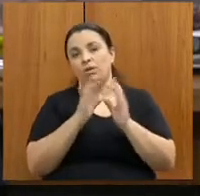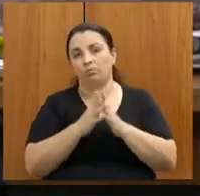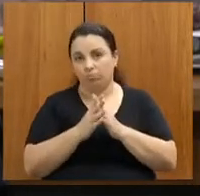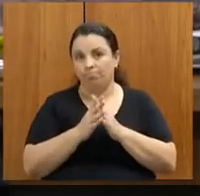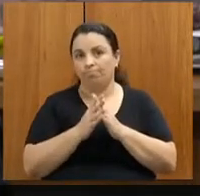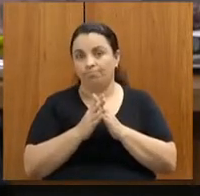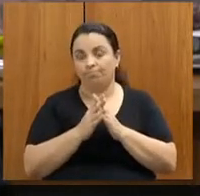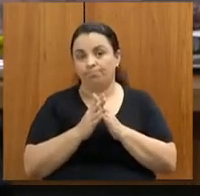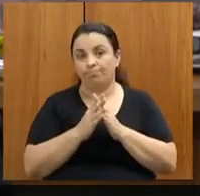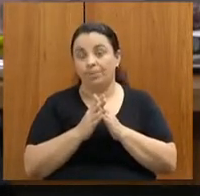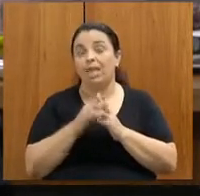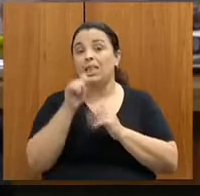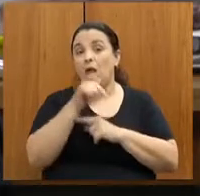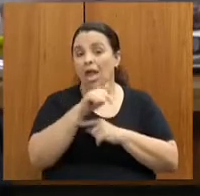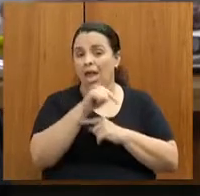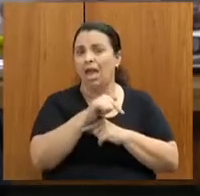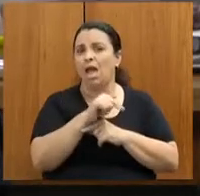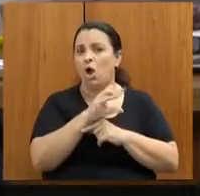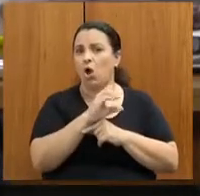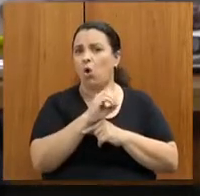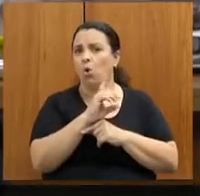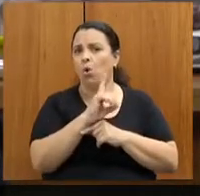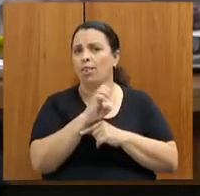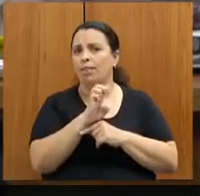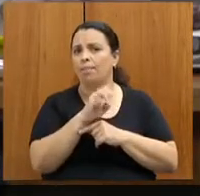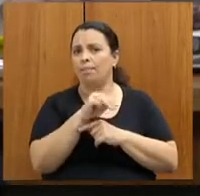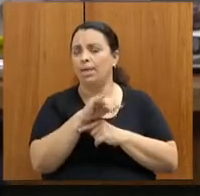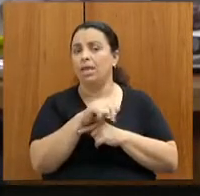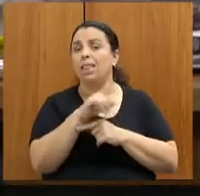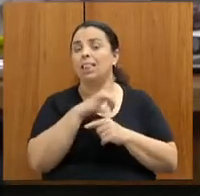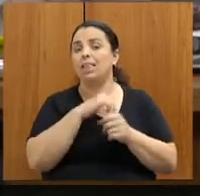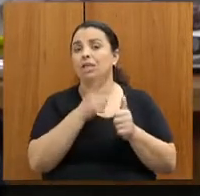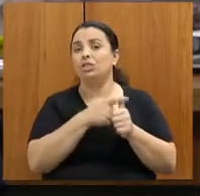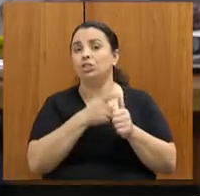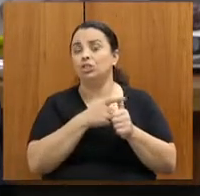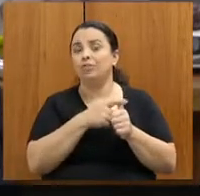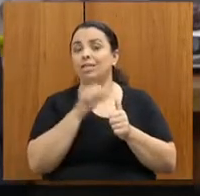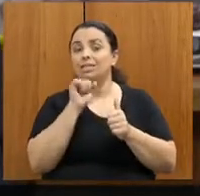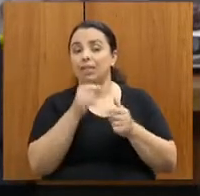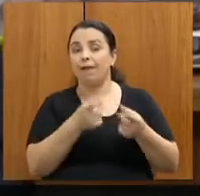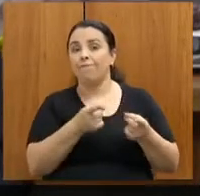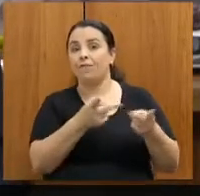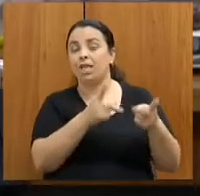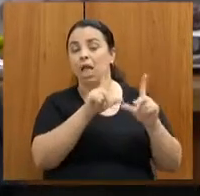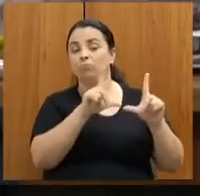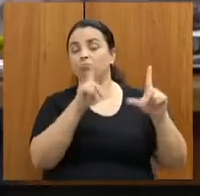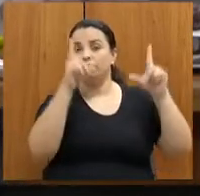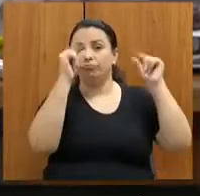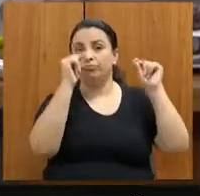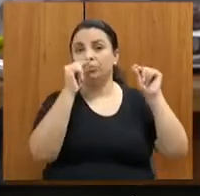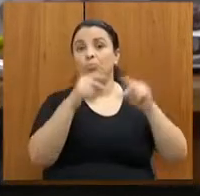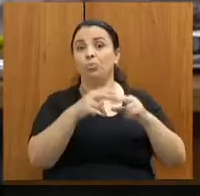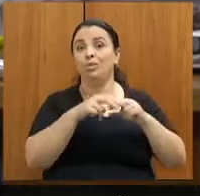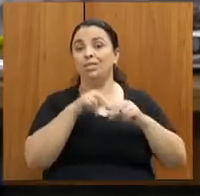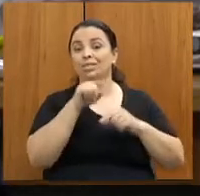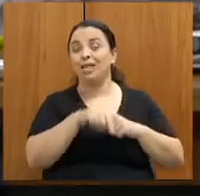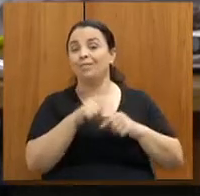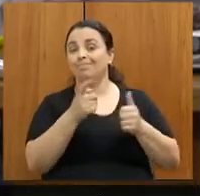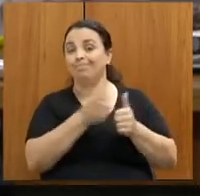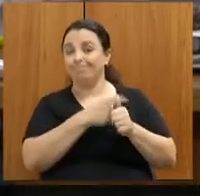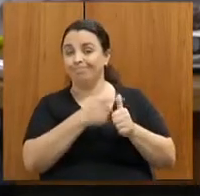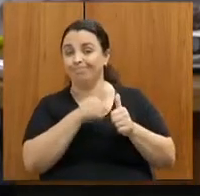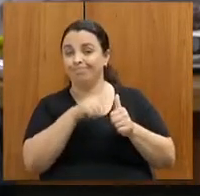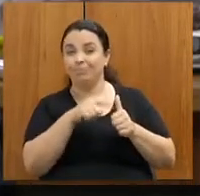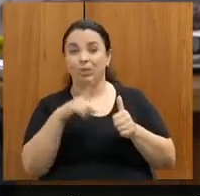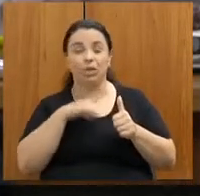A à codemig irá abater dívidas que hoje é sufoca o estado no pagamento